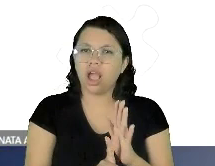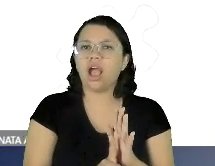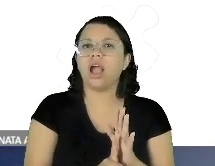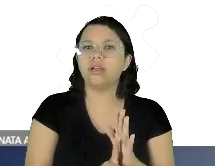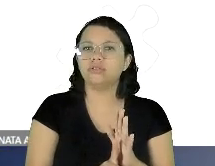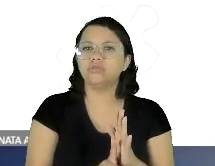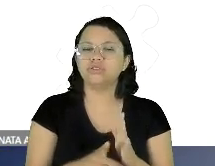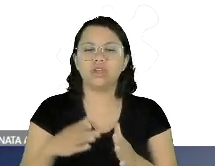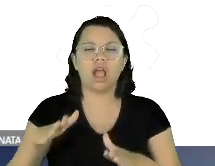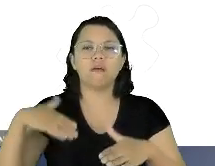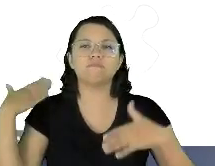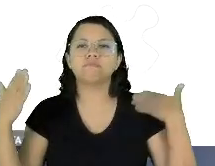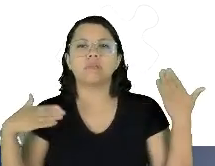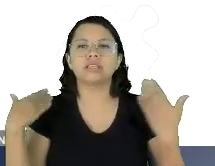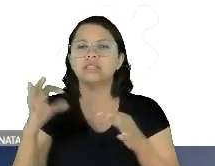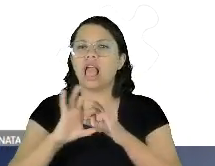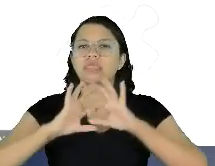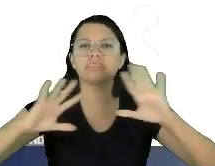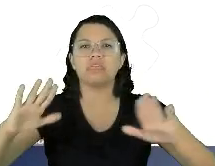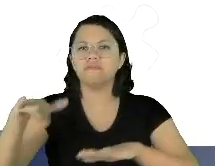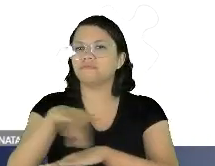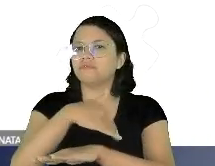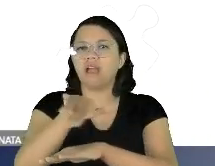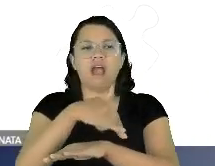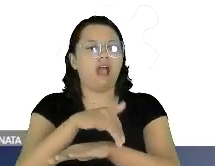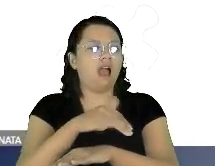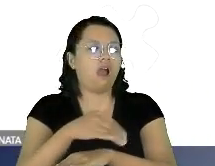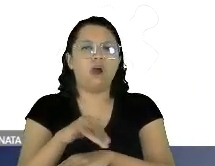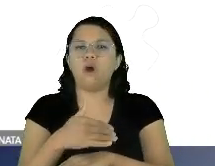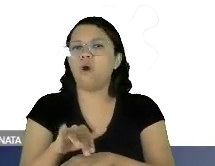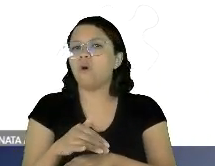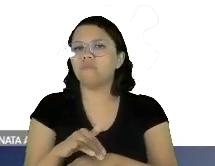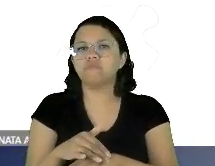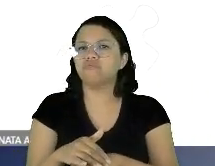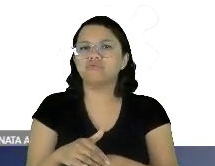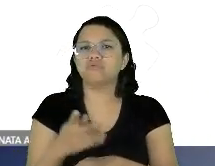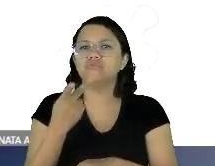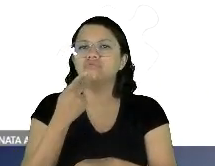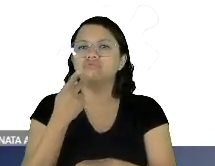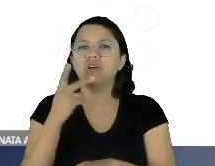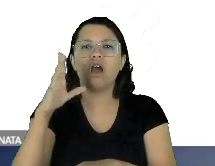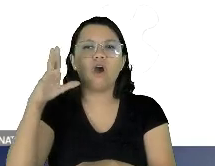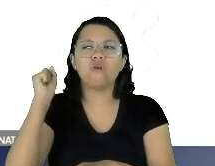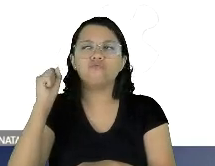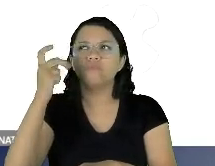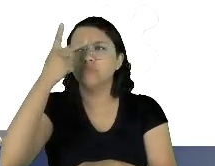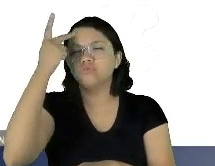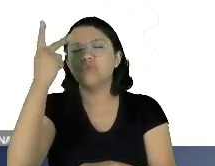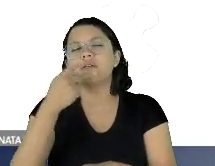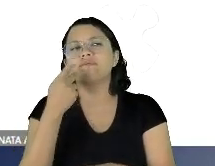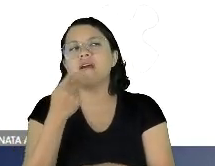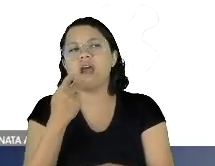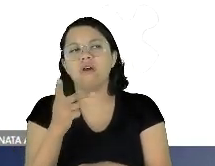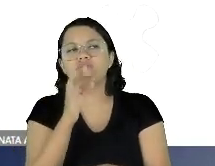andar na rua livremente, sem ser chamada do que quer que seja.